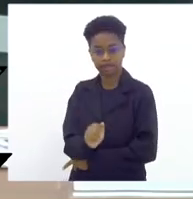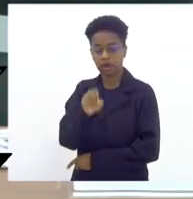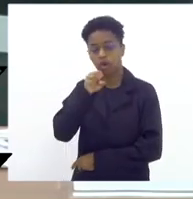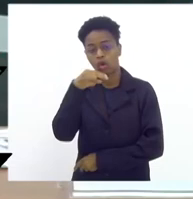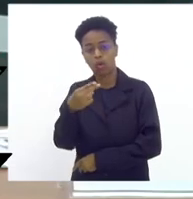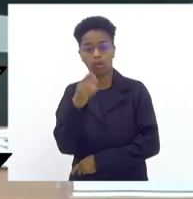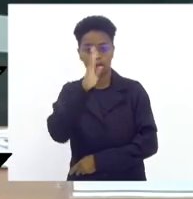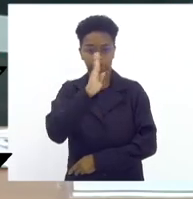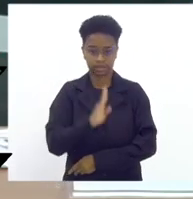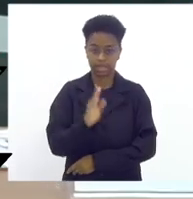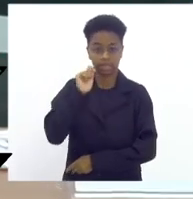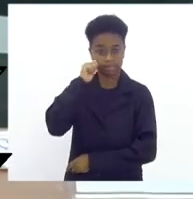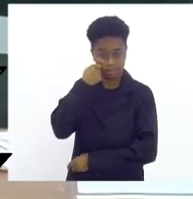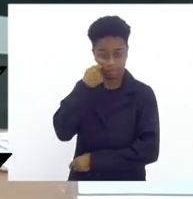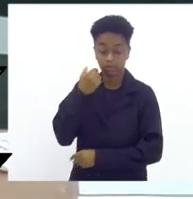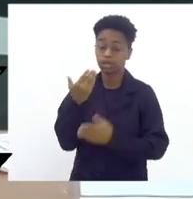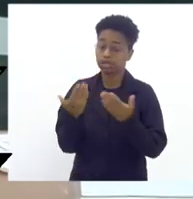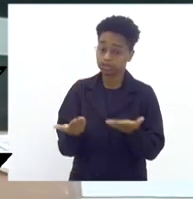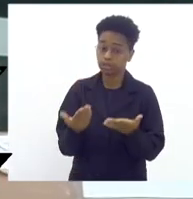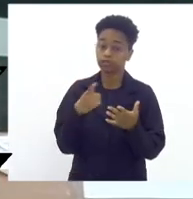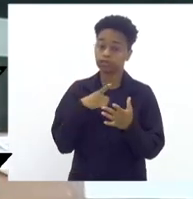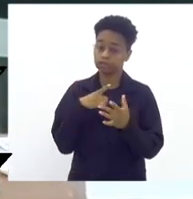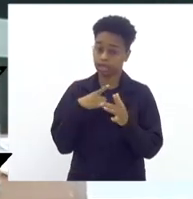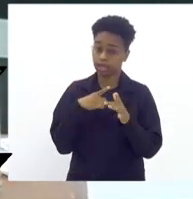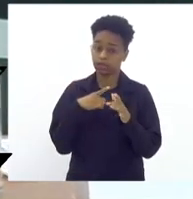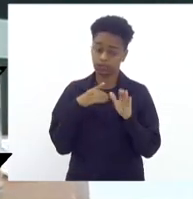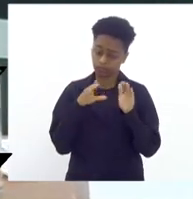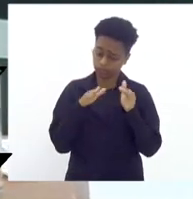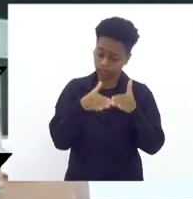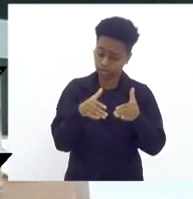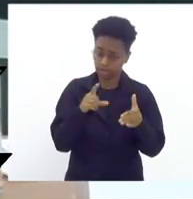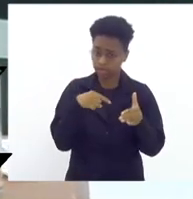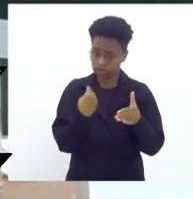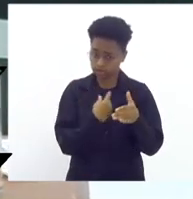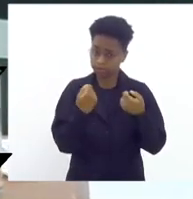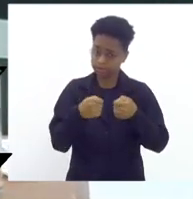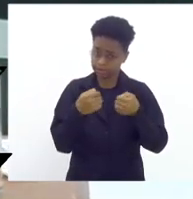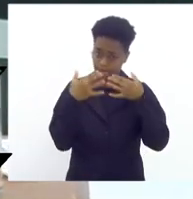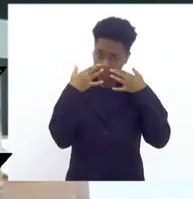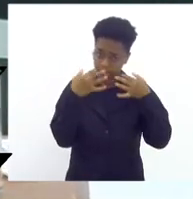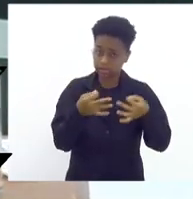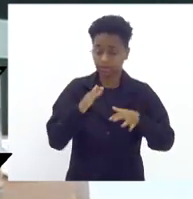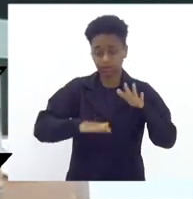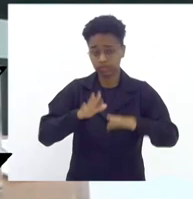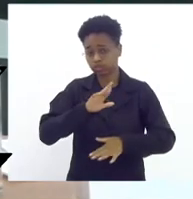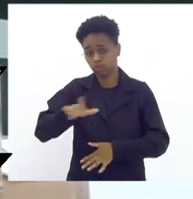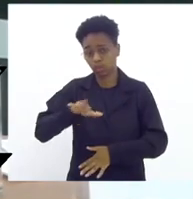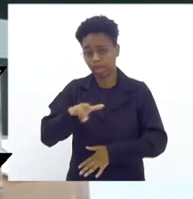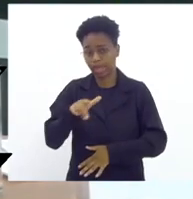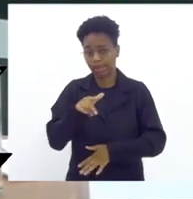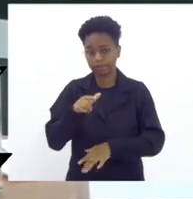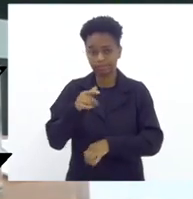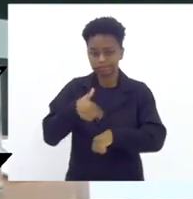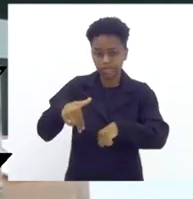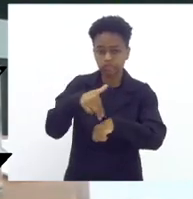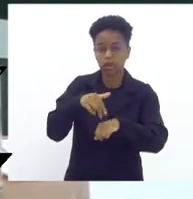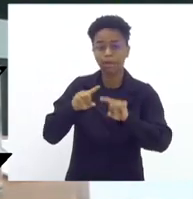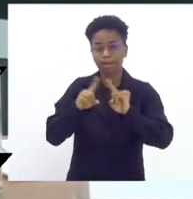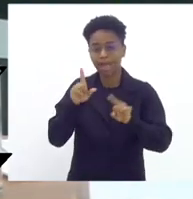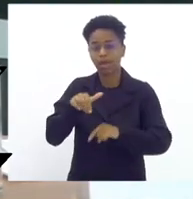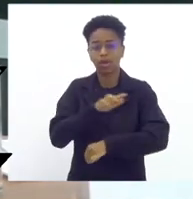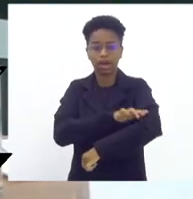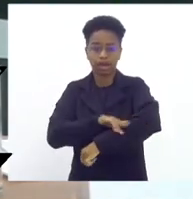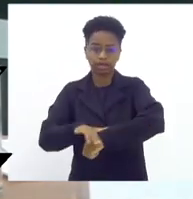negros e negras então há um corte aí que talvez não seja de nacionalidade mas certamente é racial quando